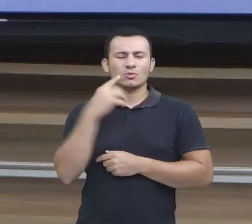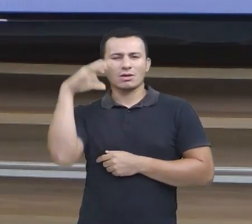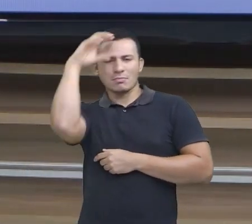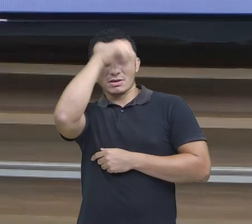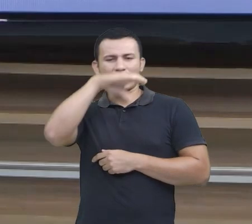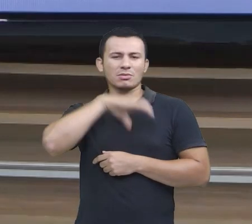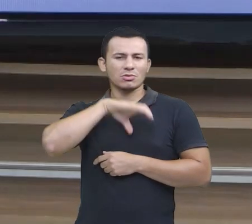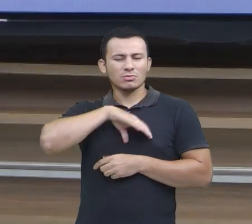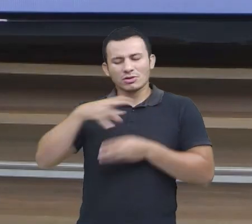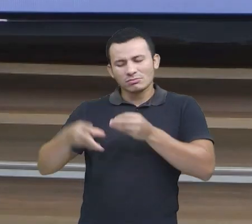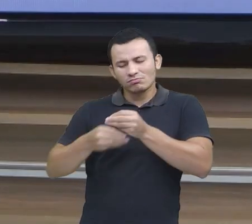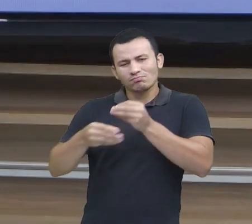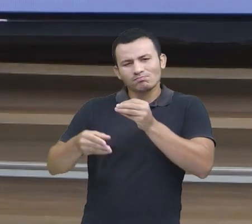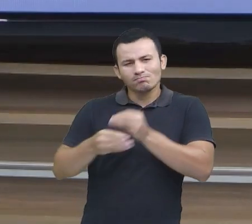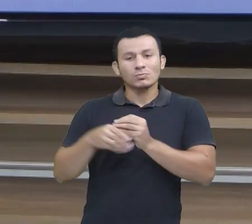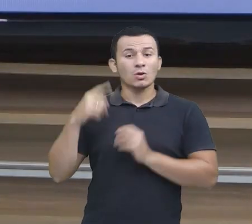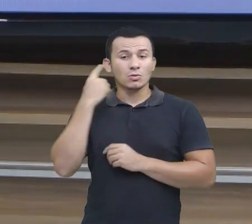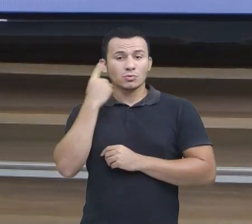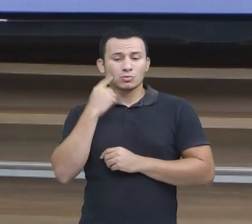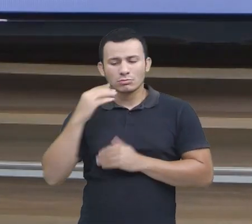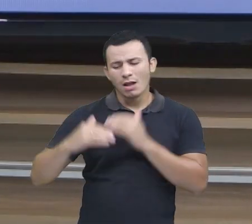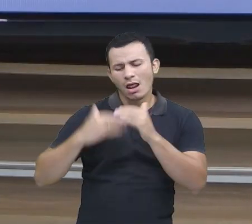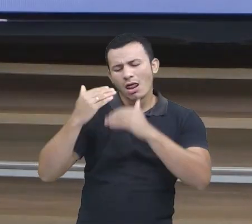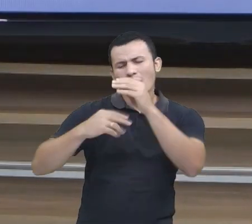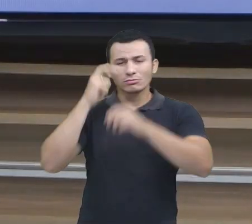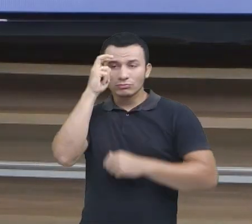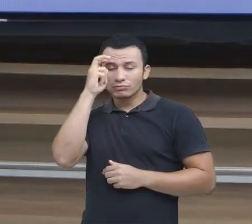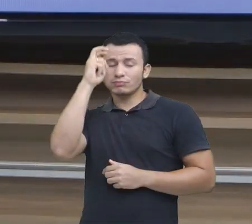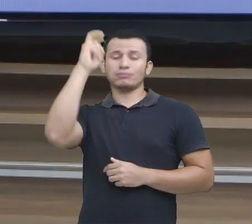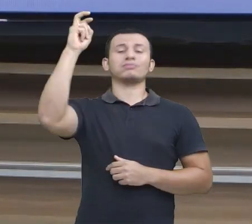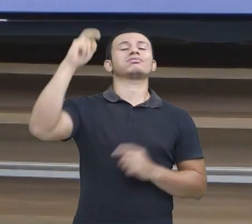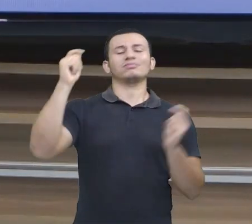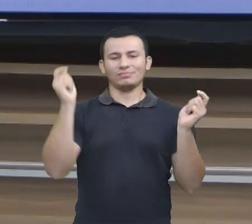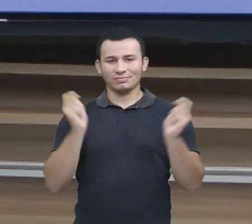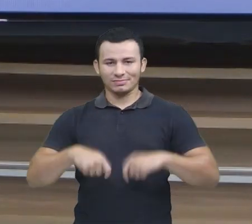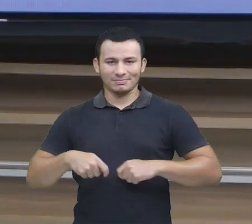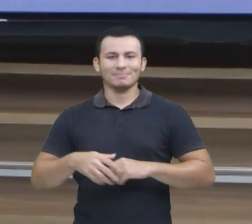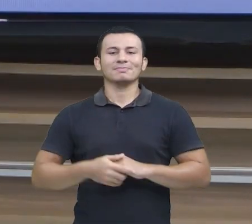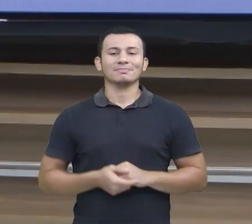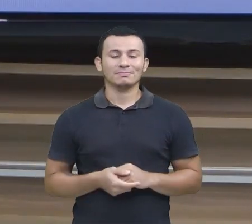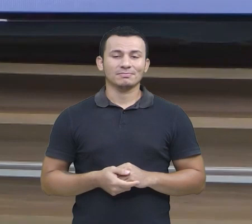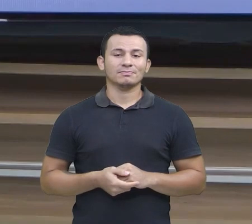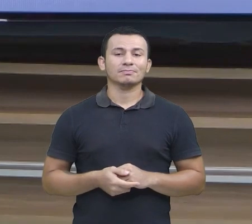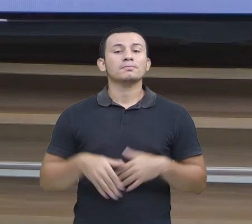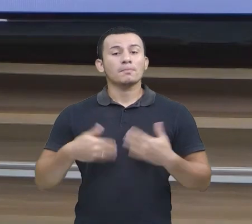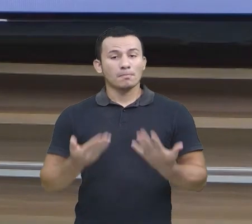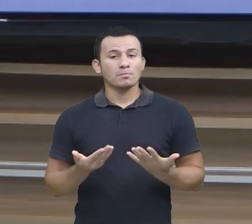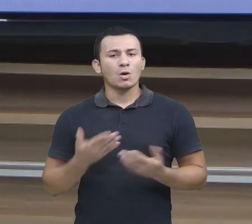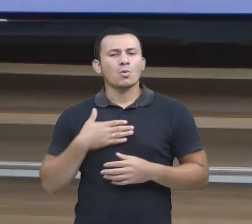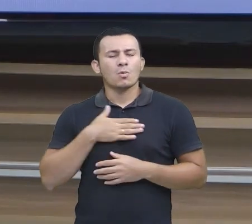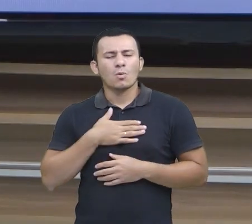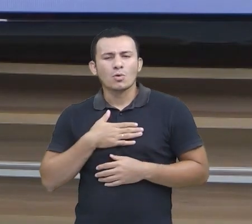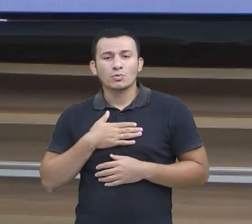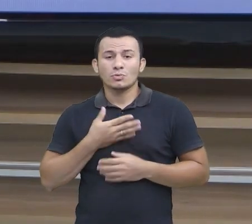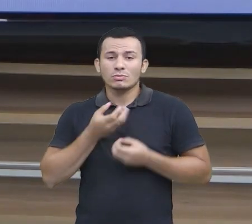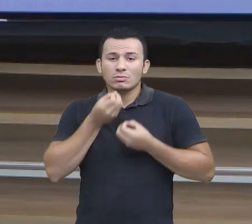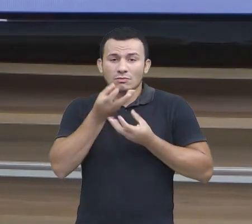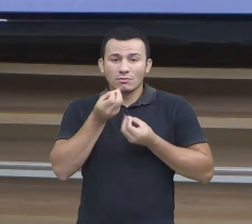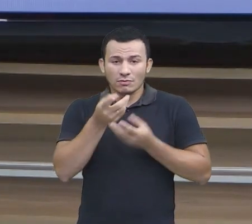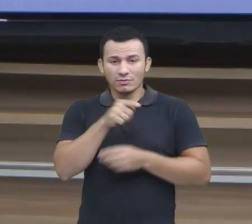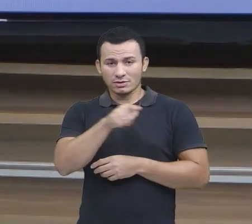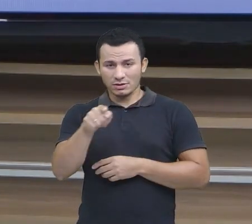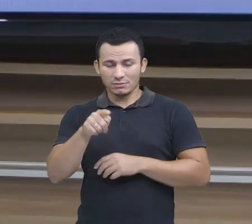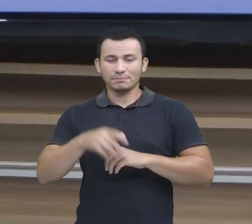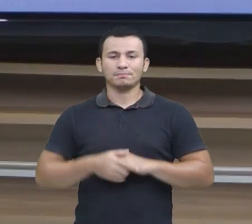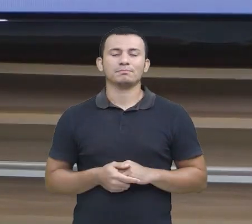vocês fiquem mais inteligentes do que vocês já são. Crianças, eu gostaria de falar algo muito importante para vocês.